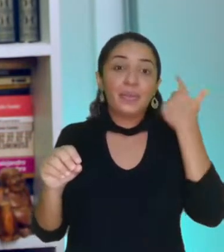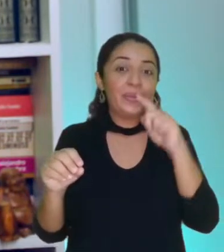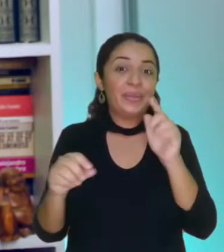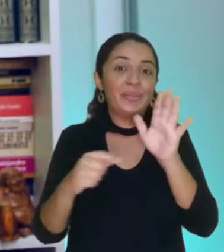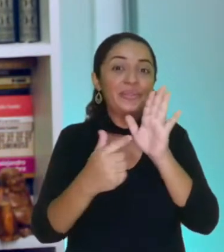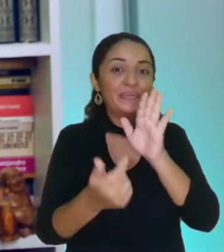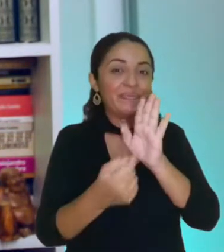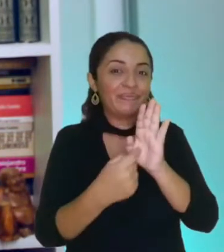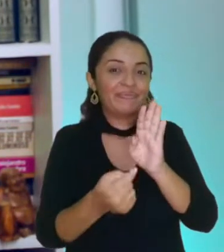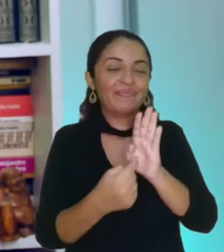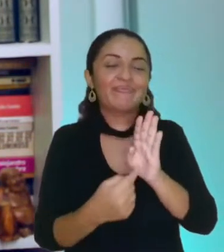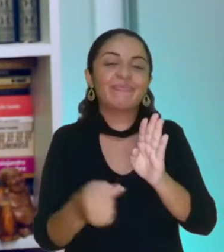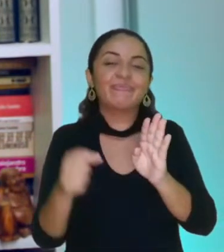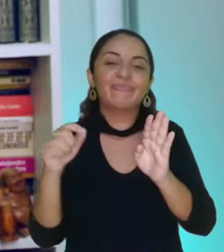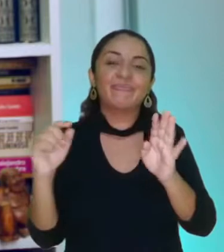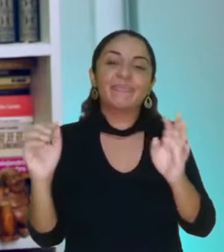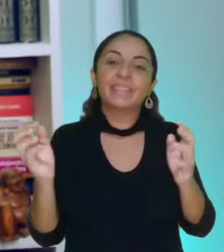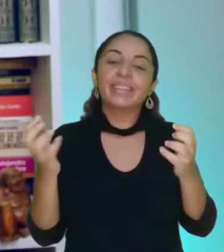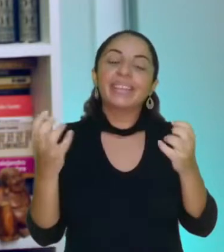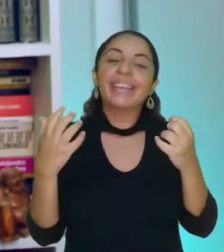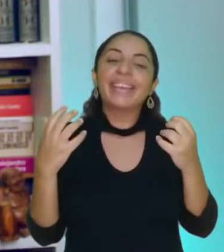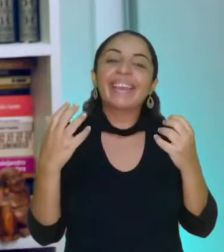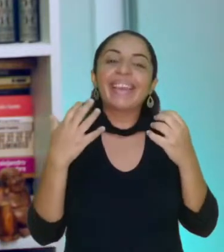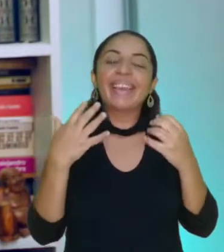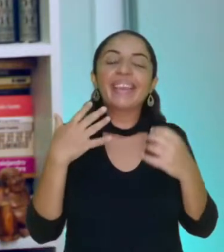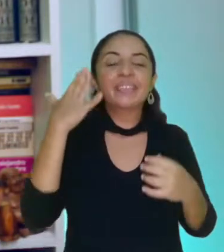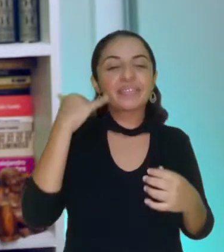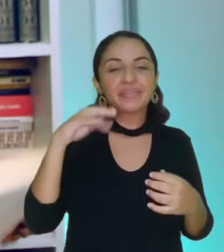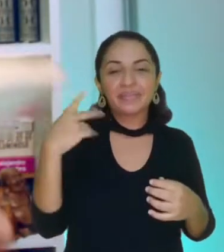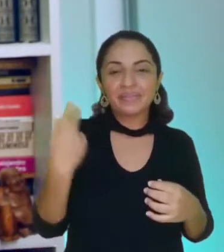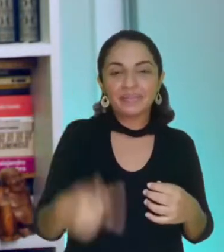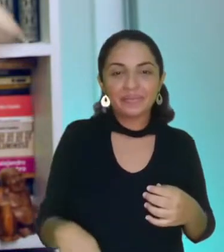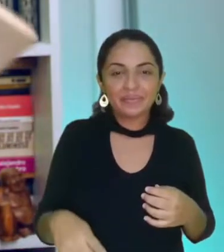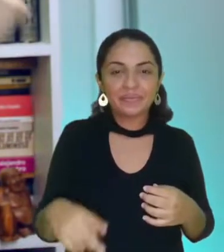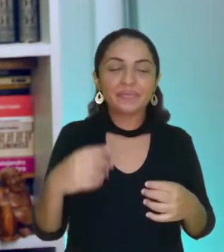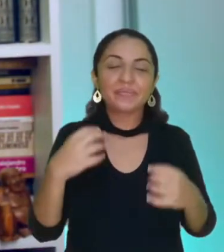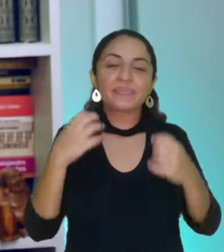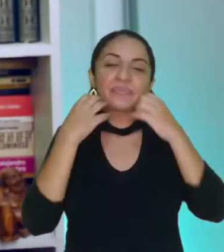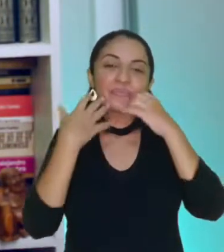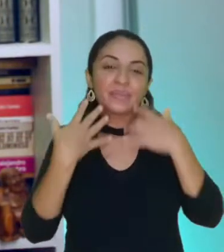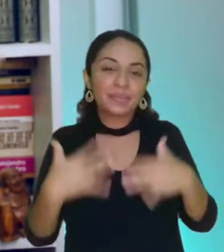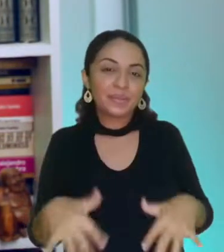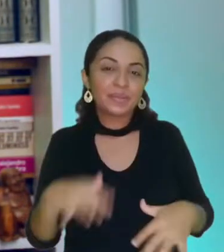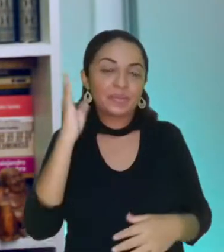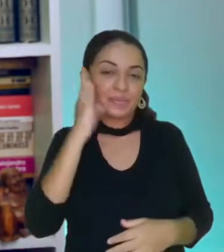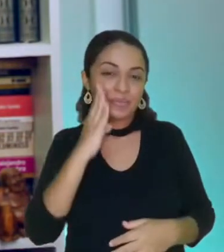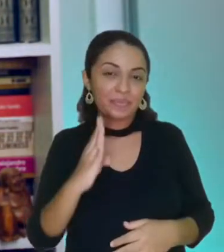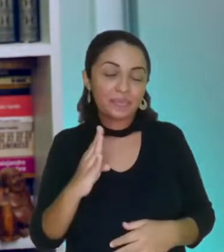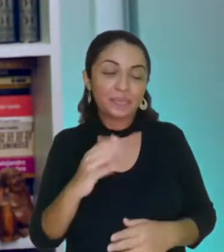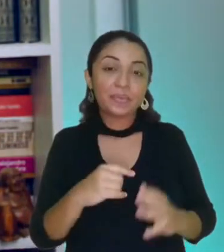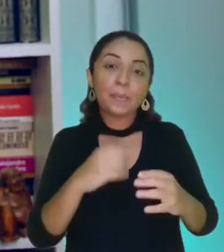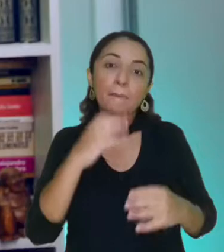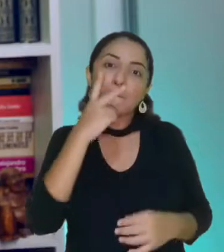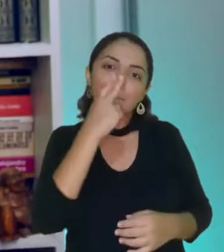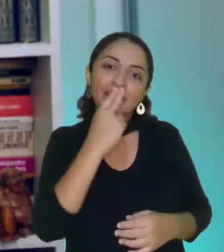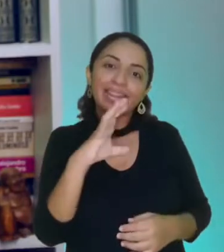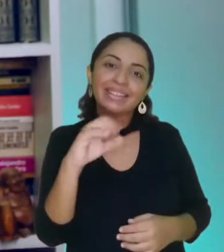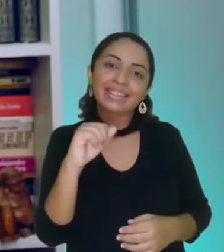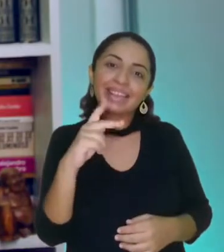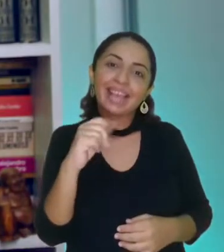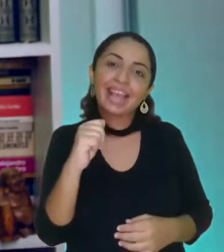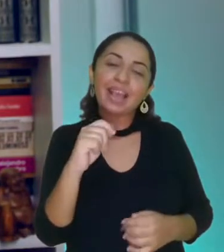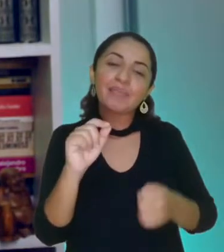tenho. É um clássico do naturalismo brasileiro. Nessa capa aqui. Parece capas feitas